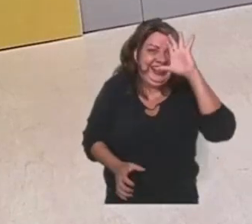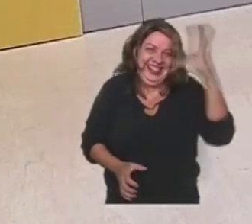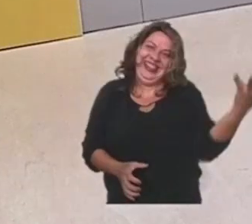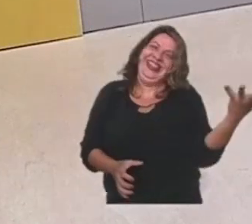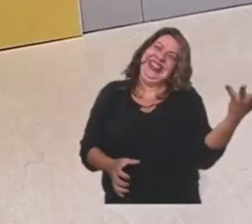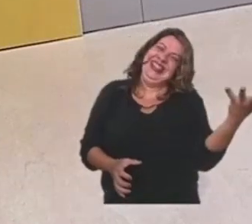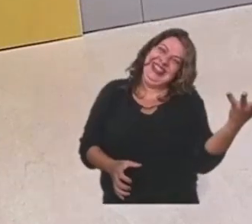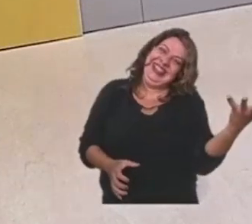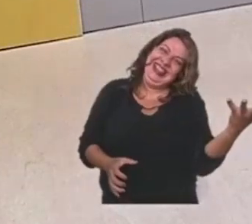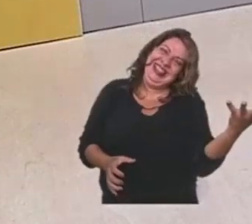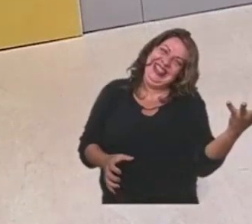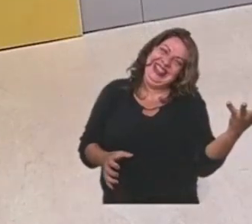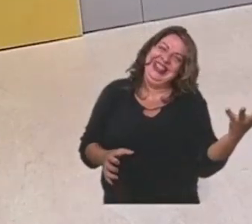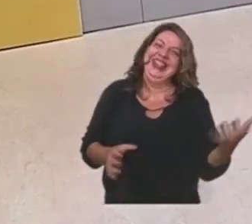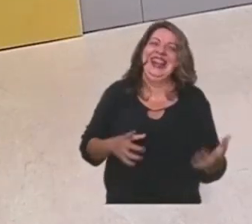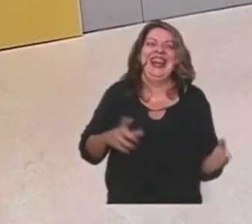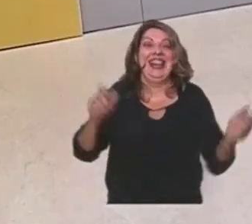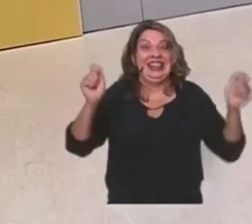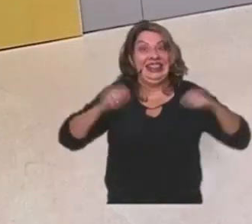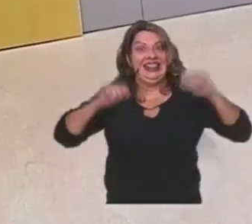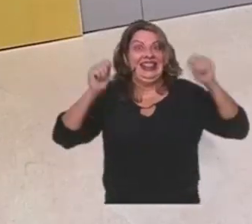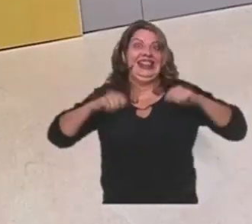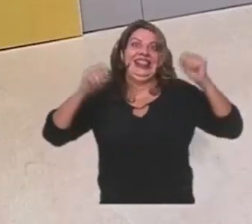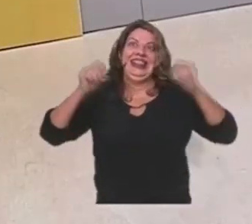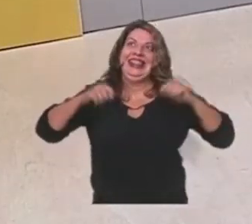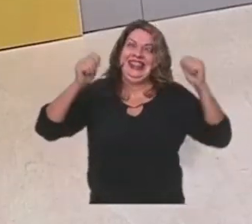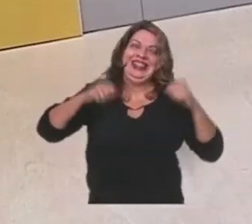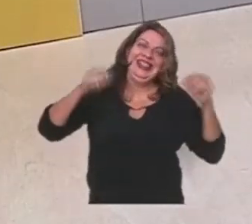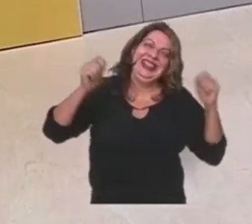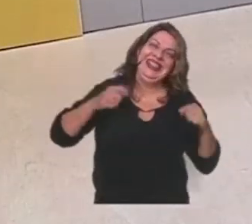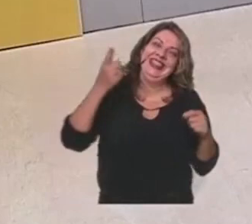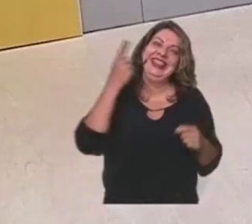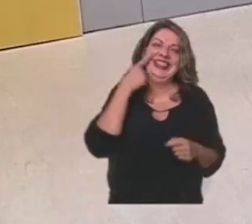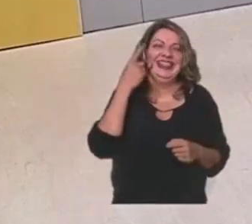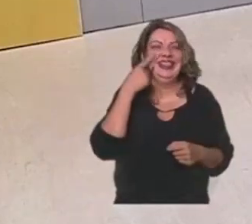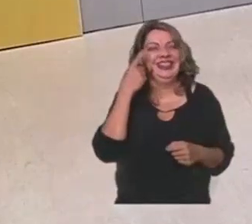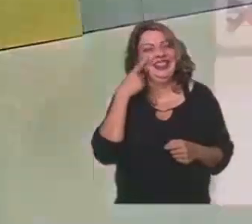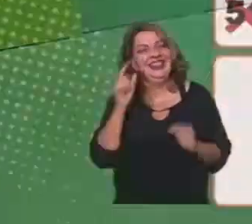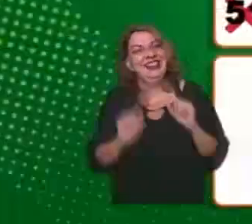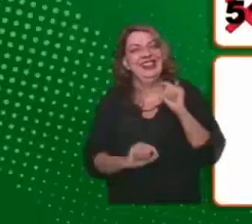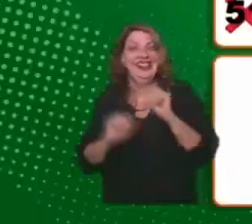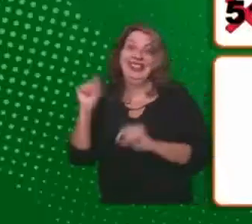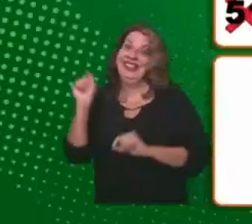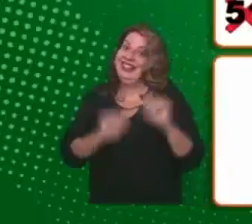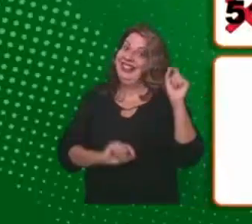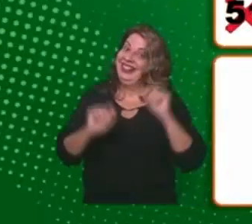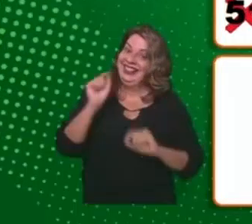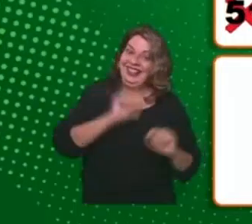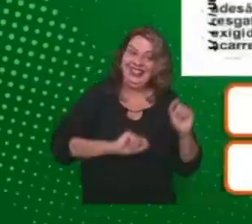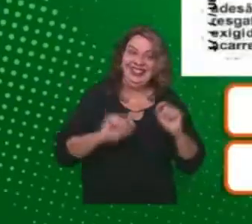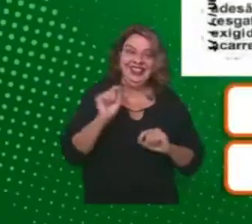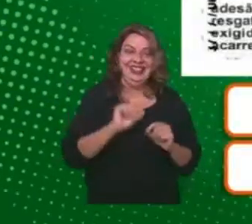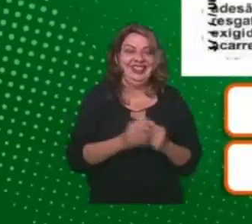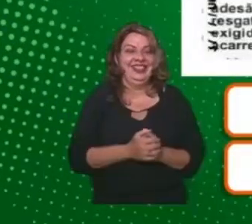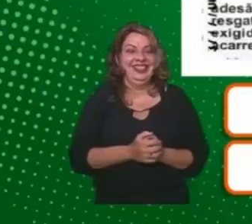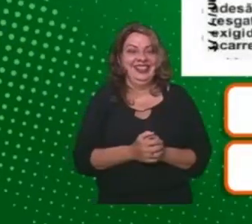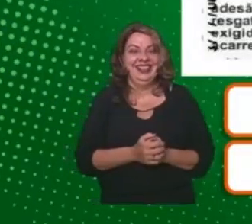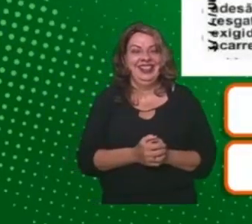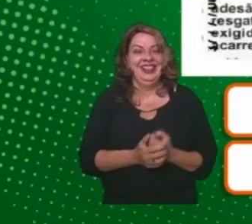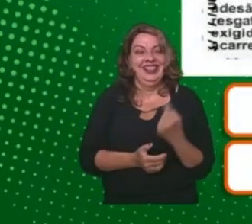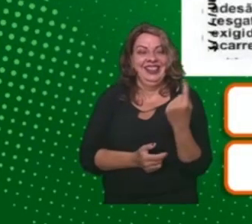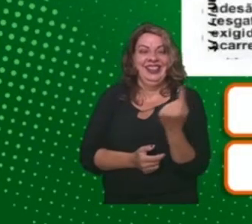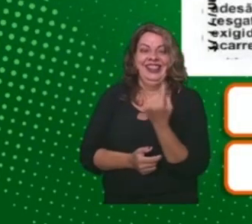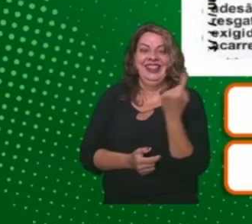Decidiu! Aê! Decidiu e olha só, Júnior Vecciani é